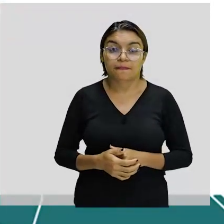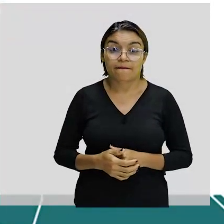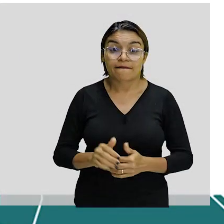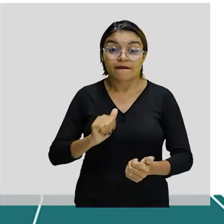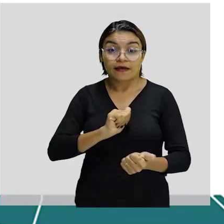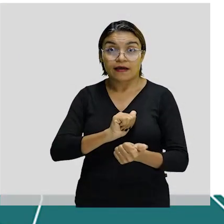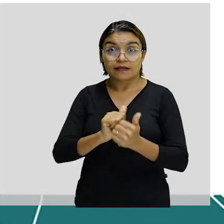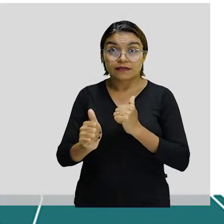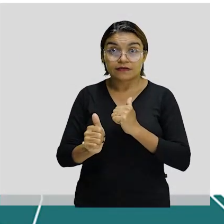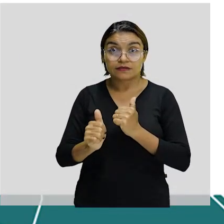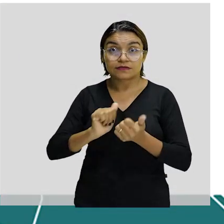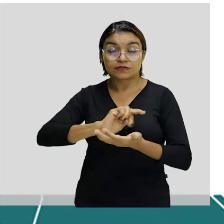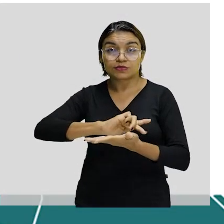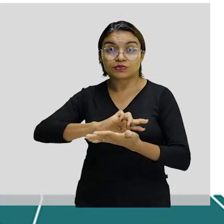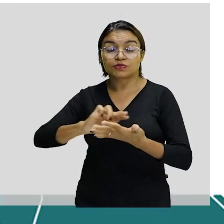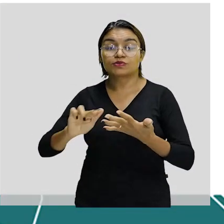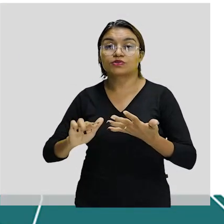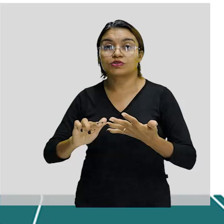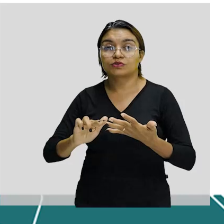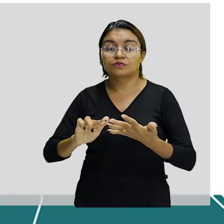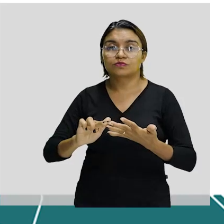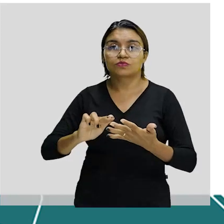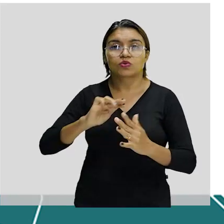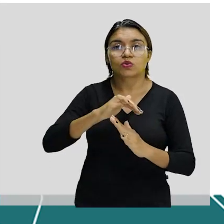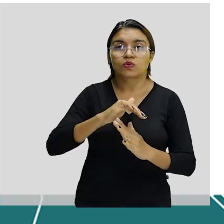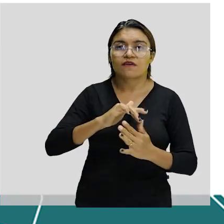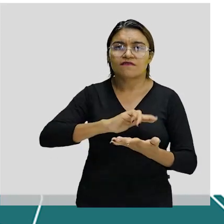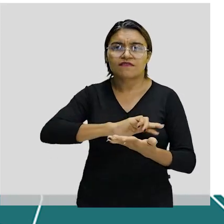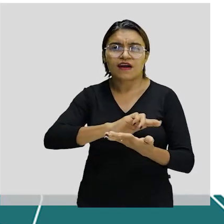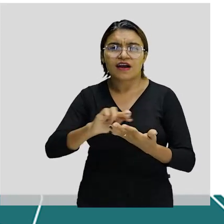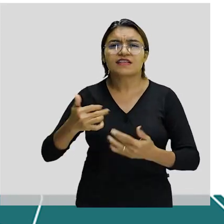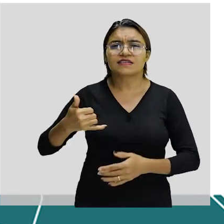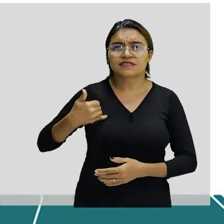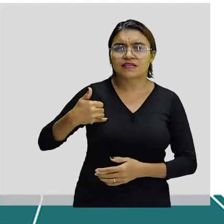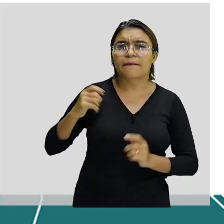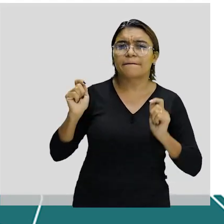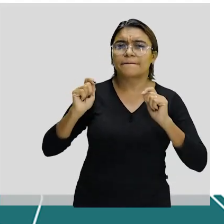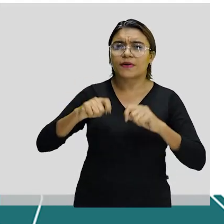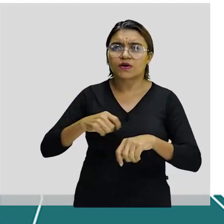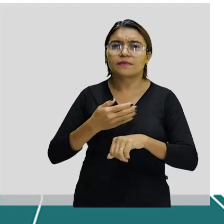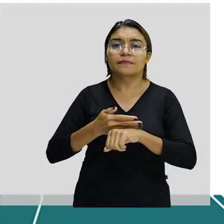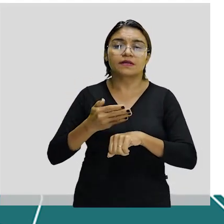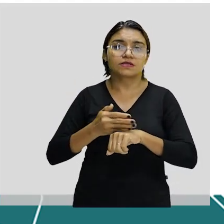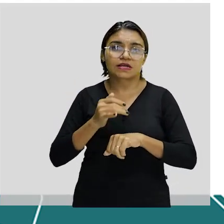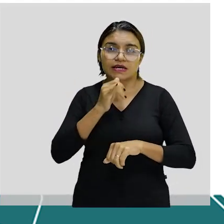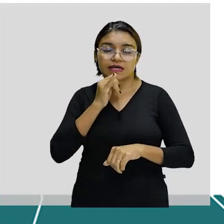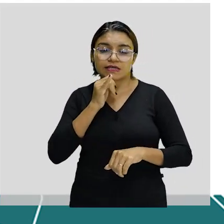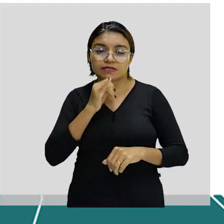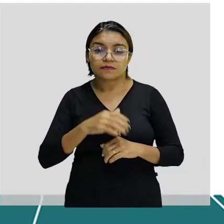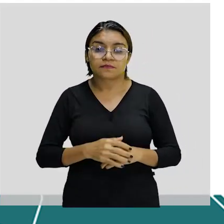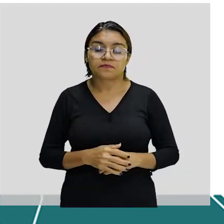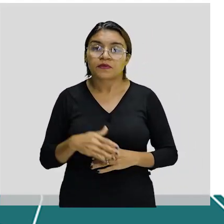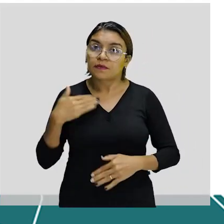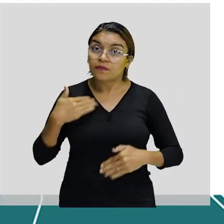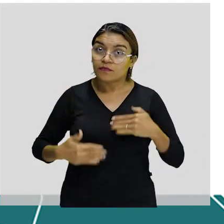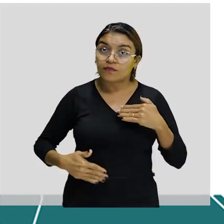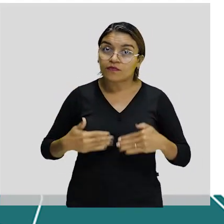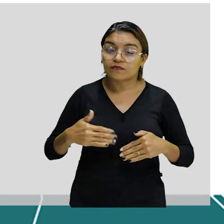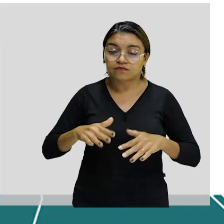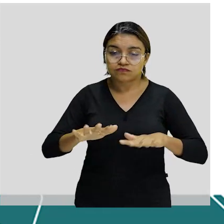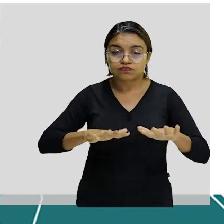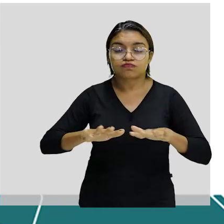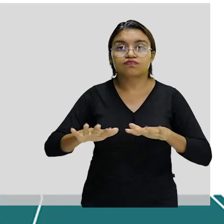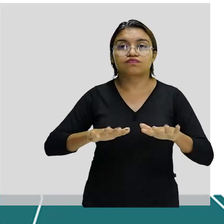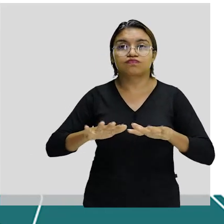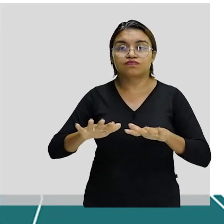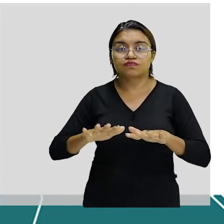Atletismo para todas as idades. Não só o atletismo, tá, galera? Qualquer movimento corporal de qualquer modalidade